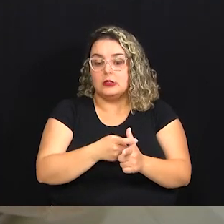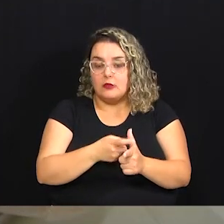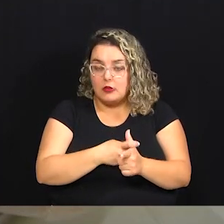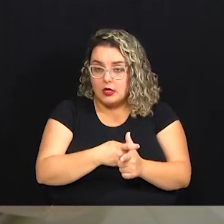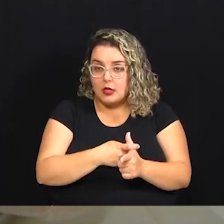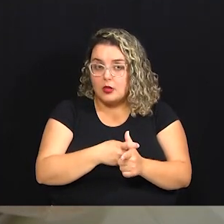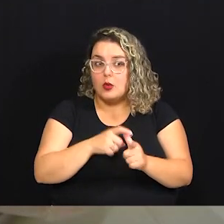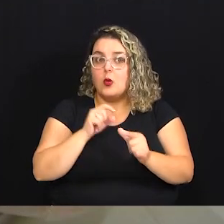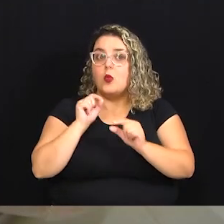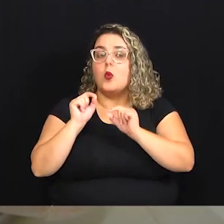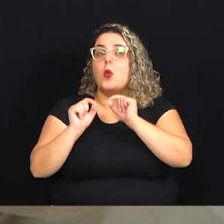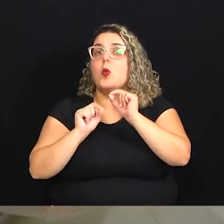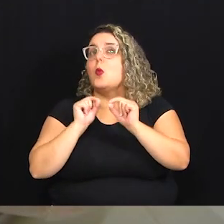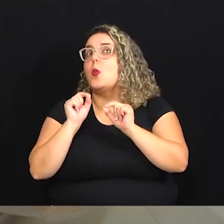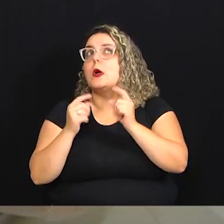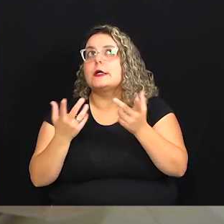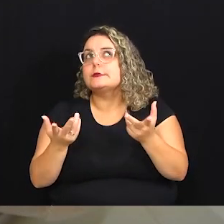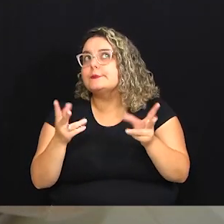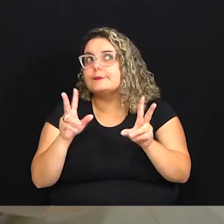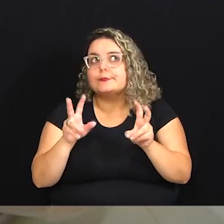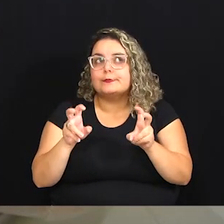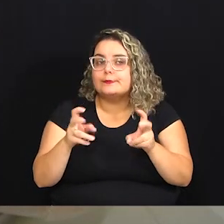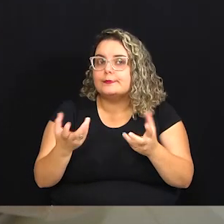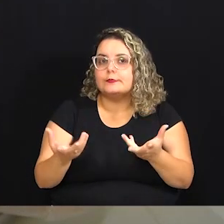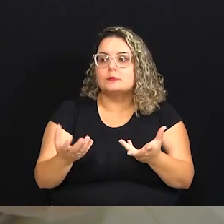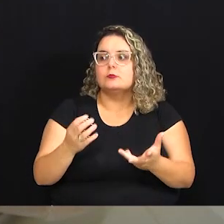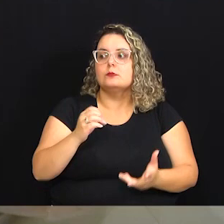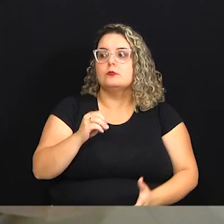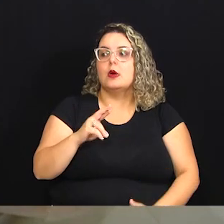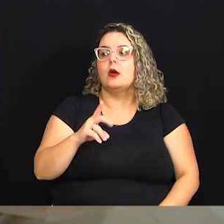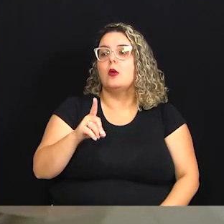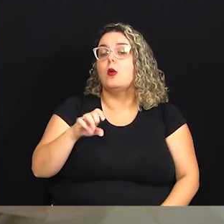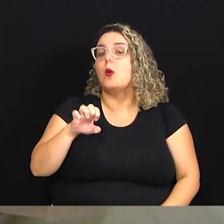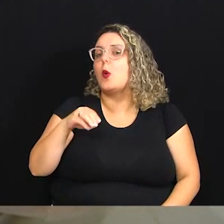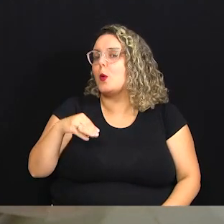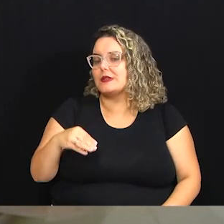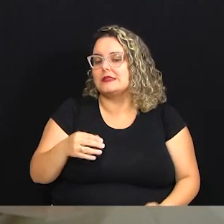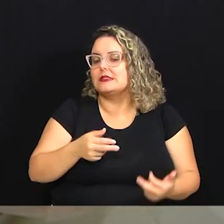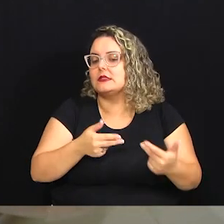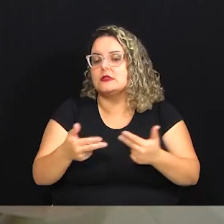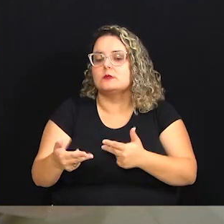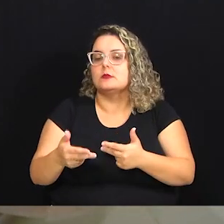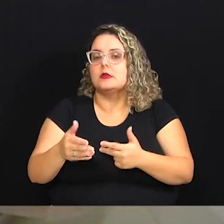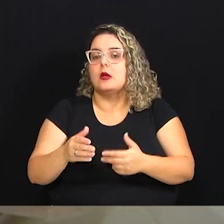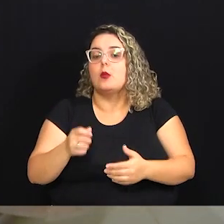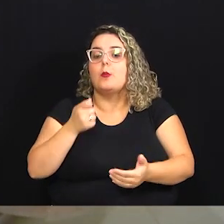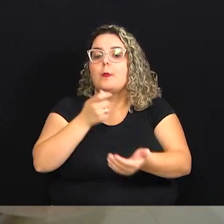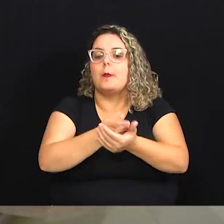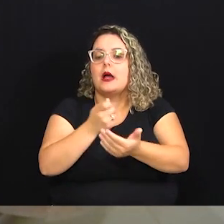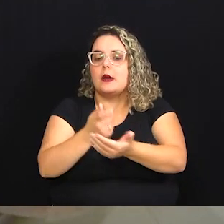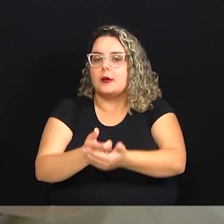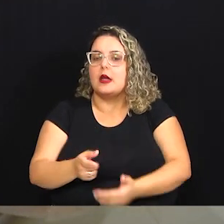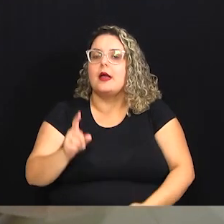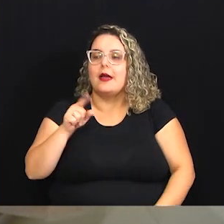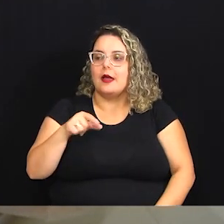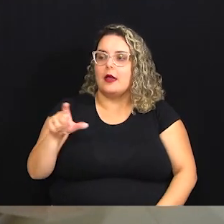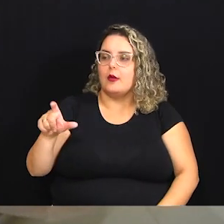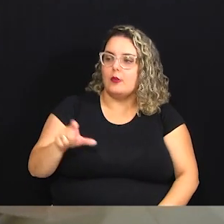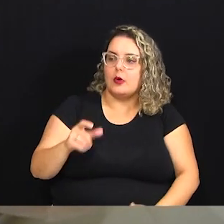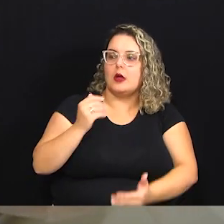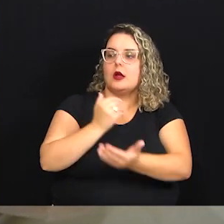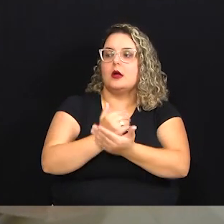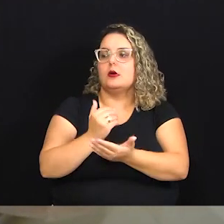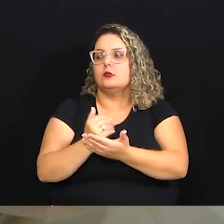aí, o que seria, vamos dizer assim, uma ordem interessante de priorizar nessas contas? É o cartão